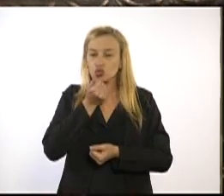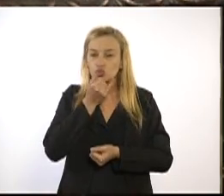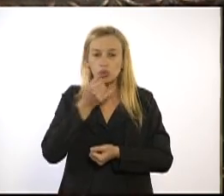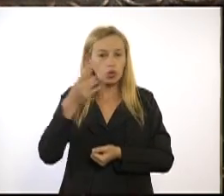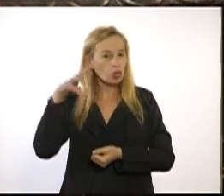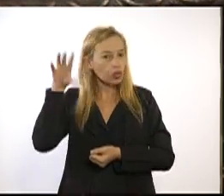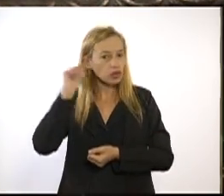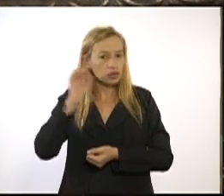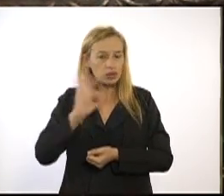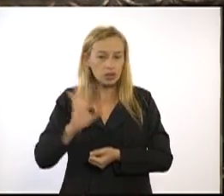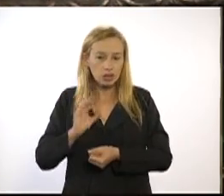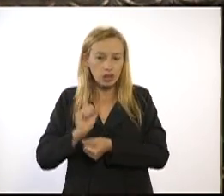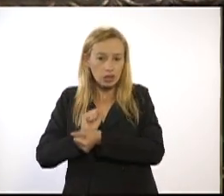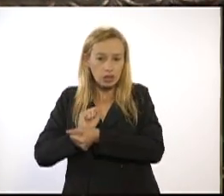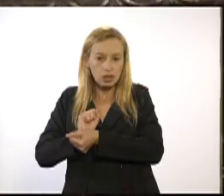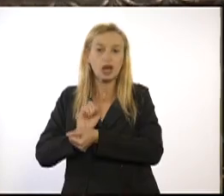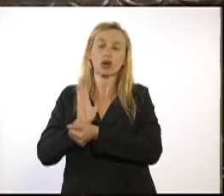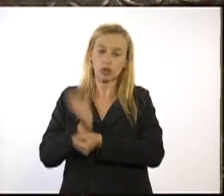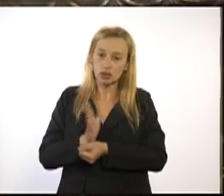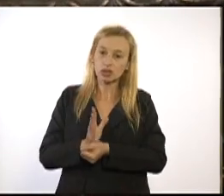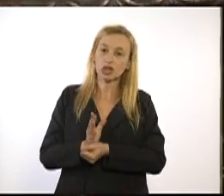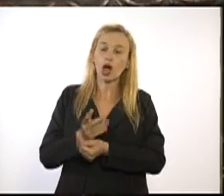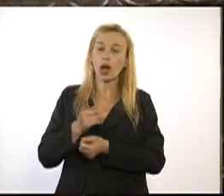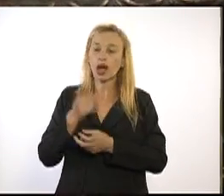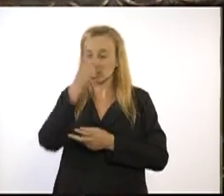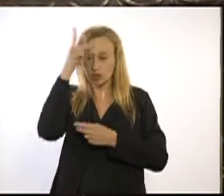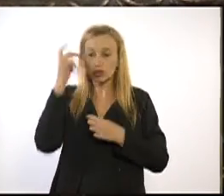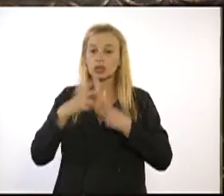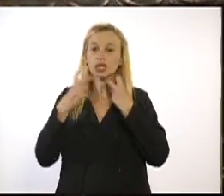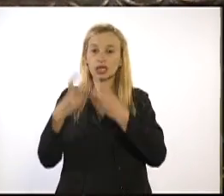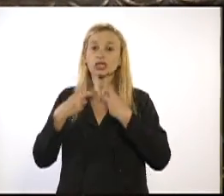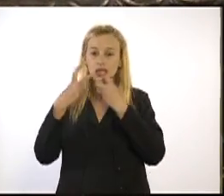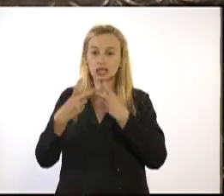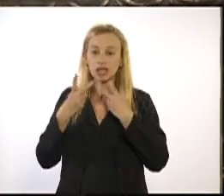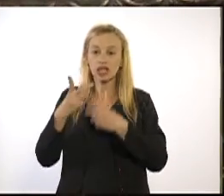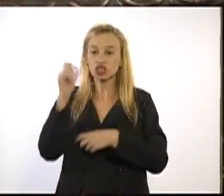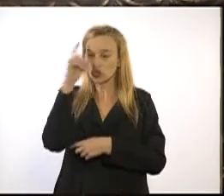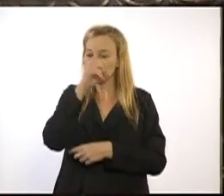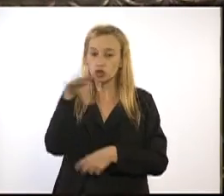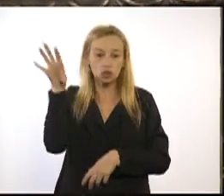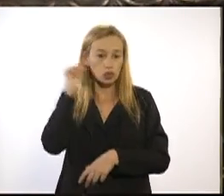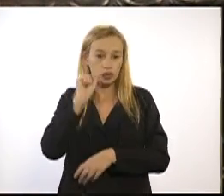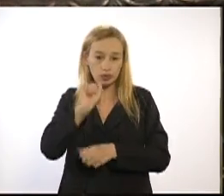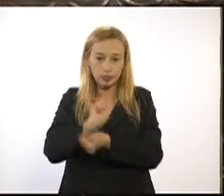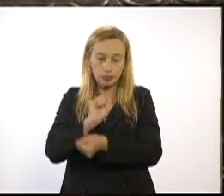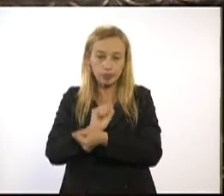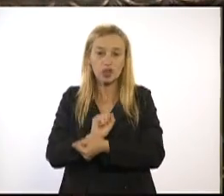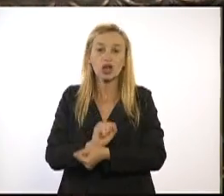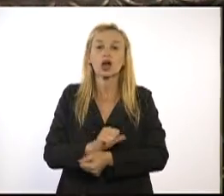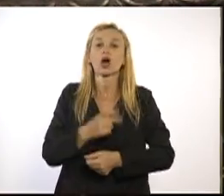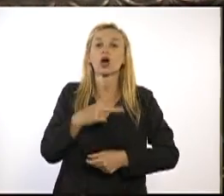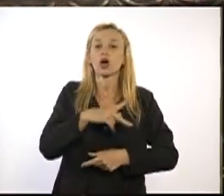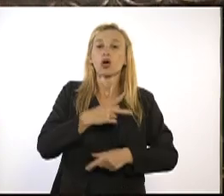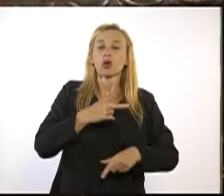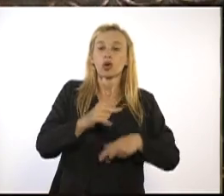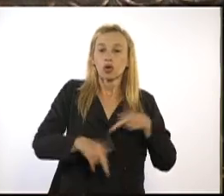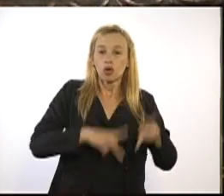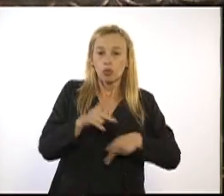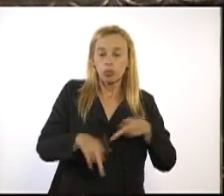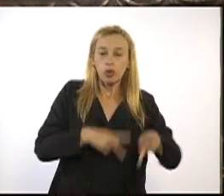os grandes interesses, de fato, do servidor público que faz